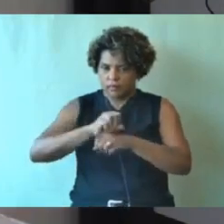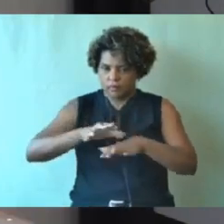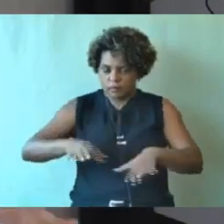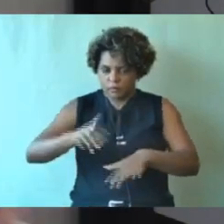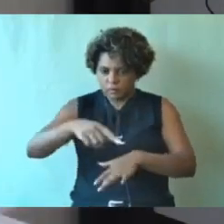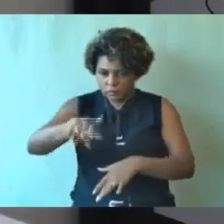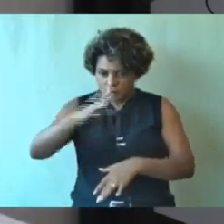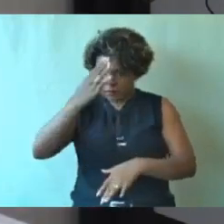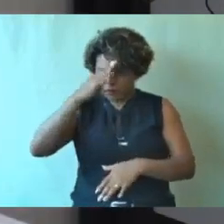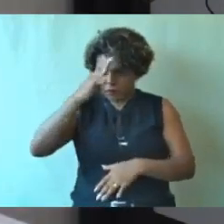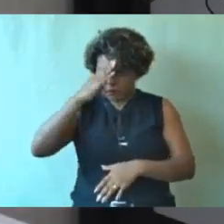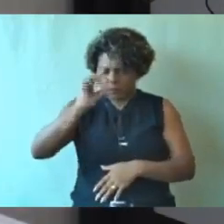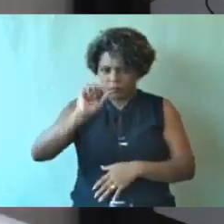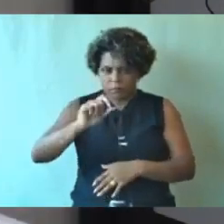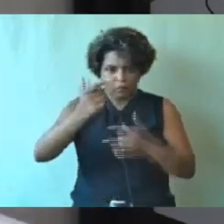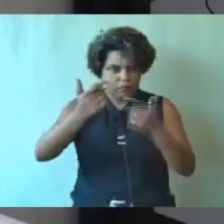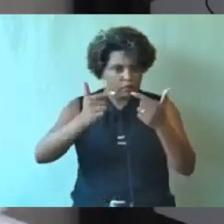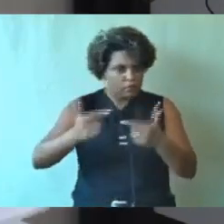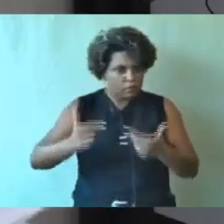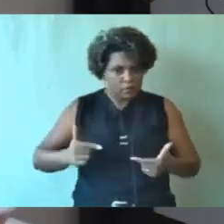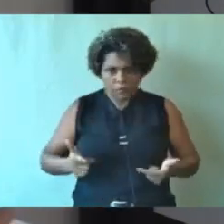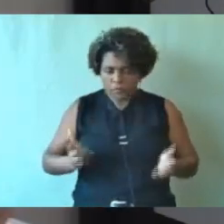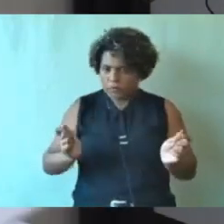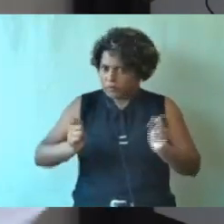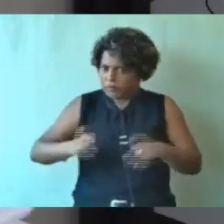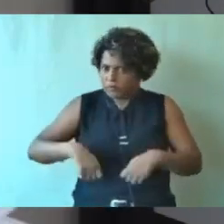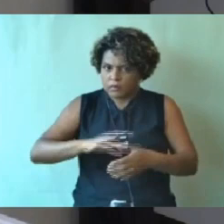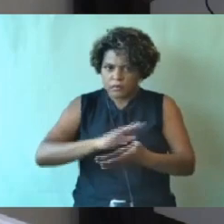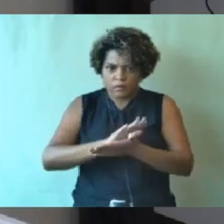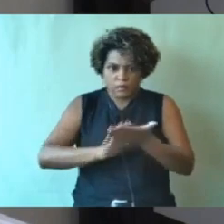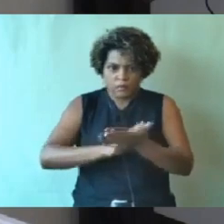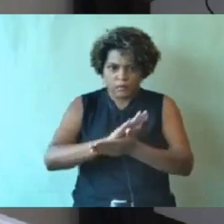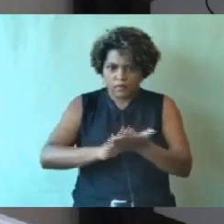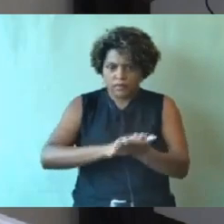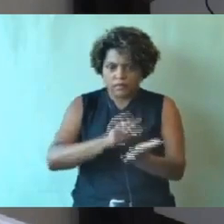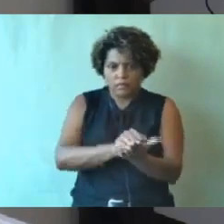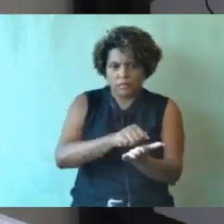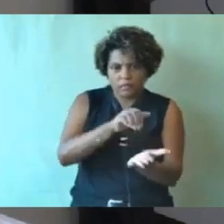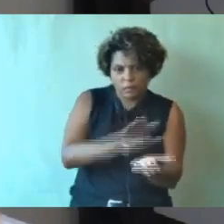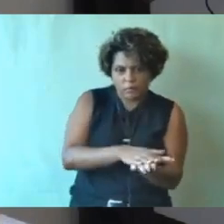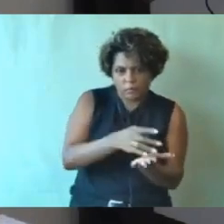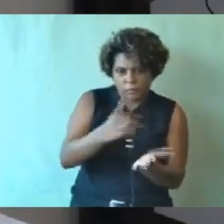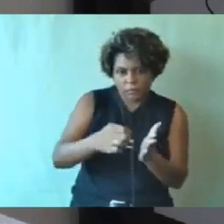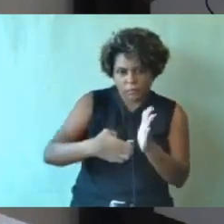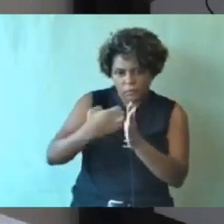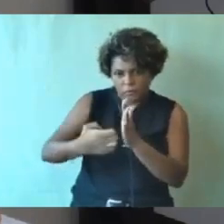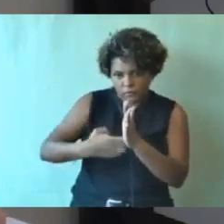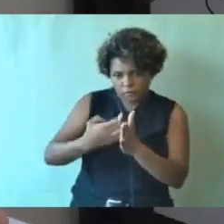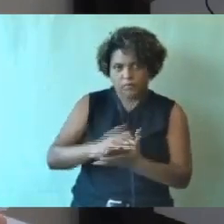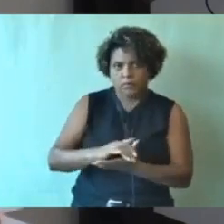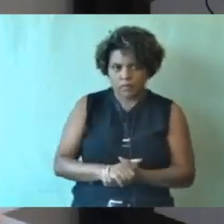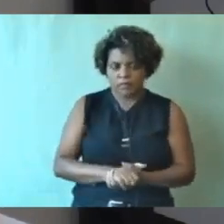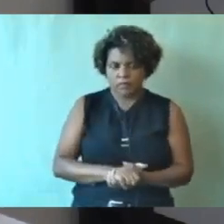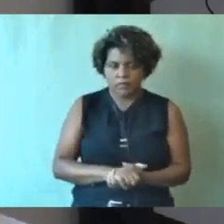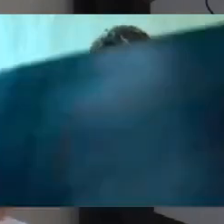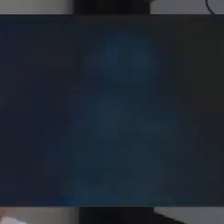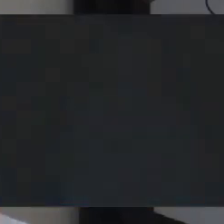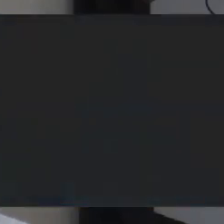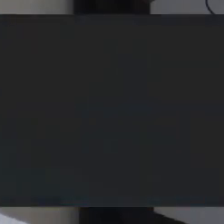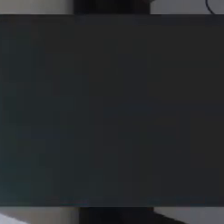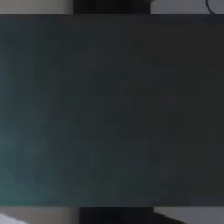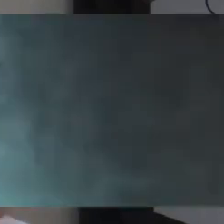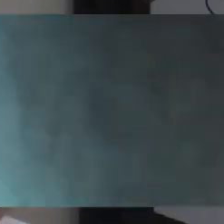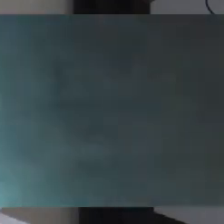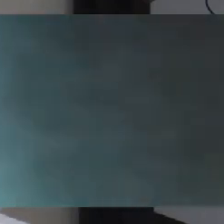não há chance de uma empresa que precise ser penalizada dela, de fato, não ser devido